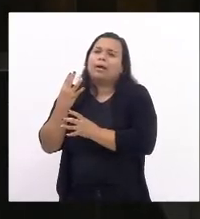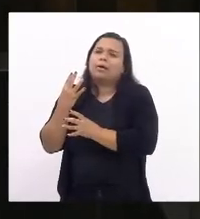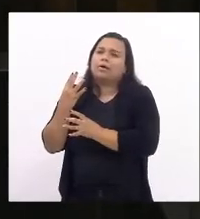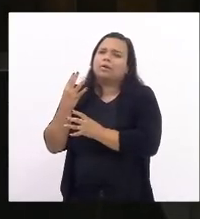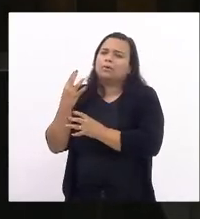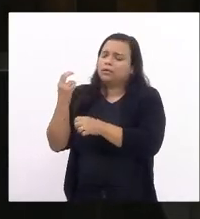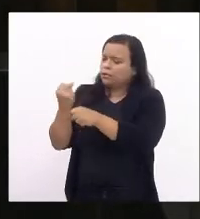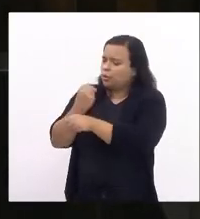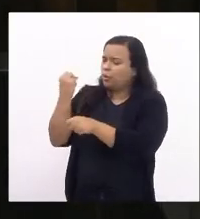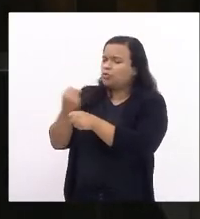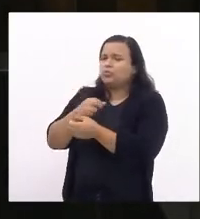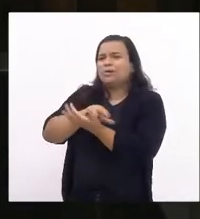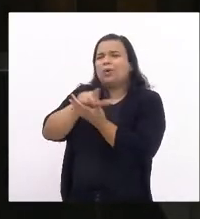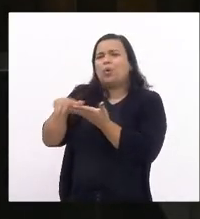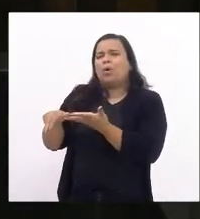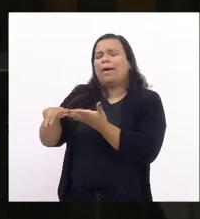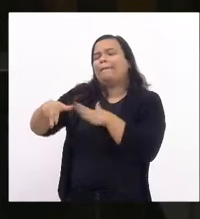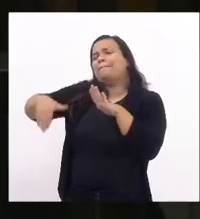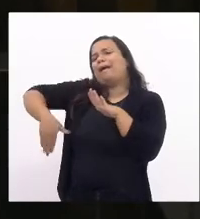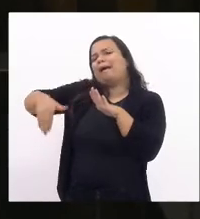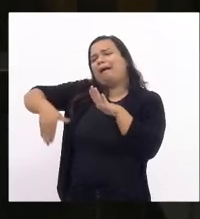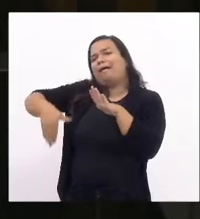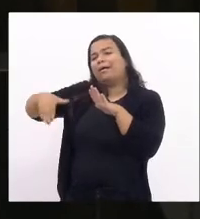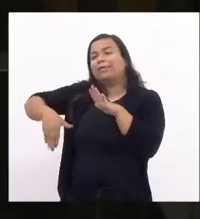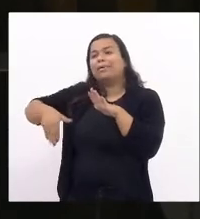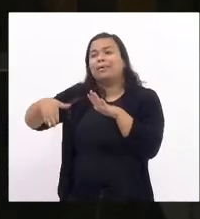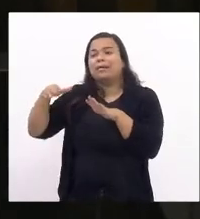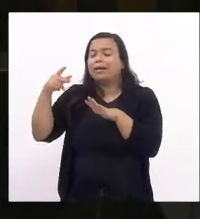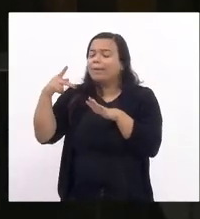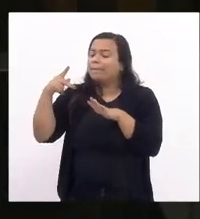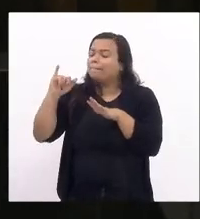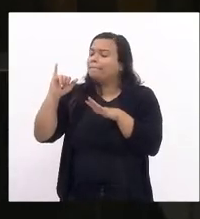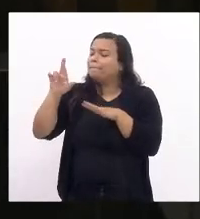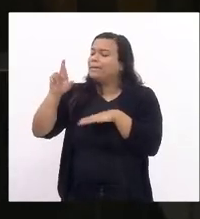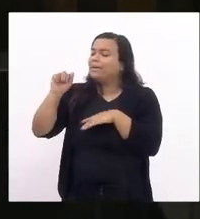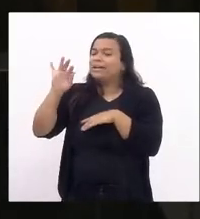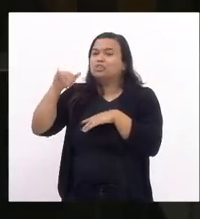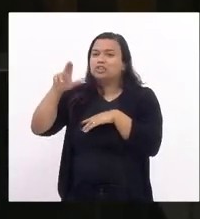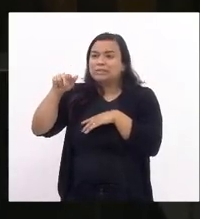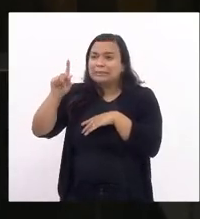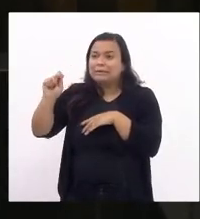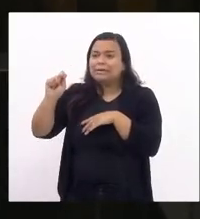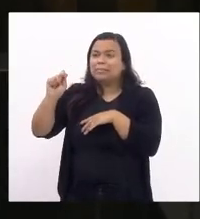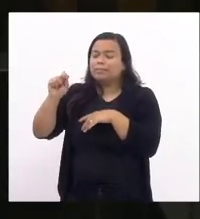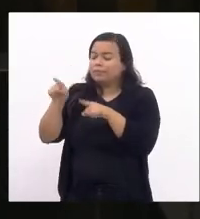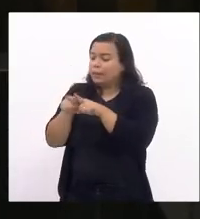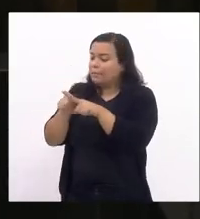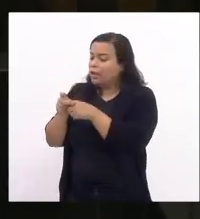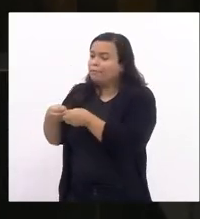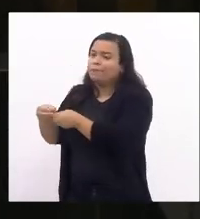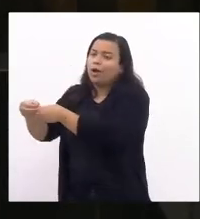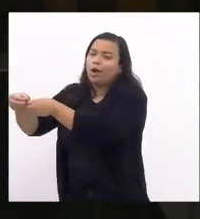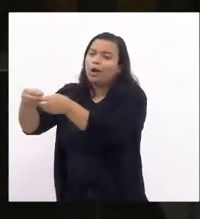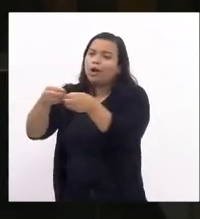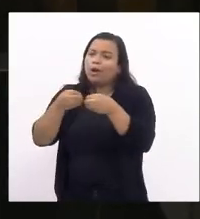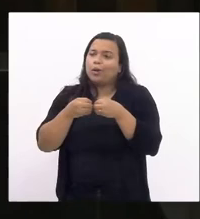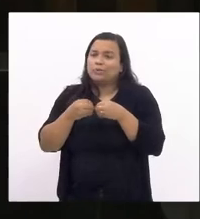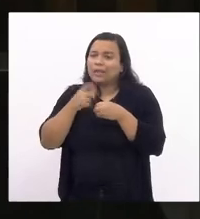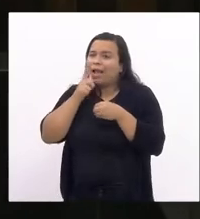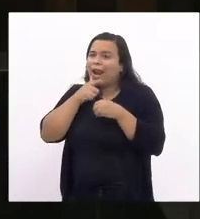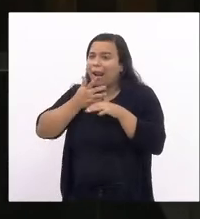de Piratininga, ao redor da lagoa de Piratininga, áreas que são áreas com uma ambiência,